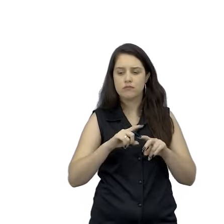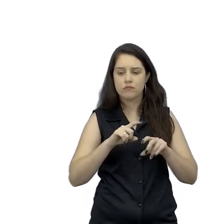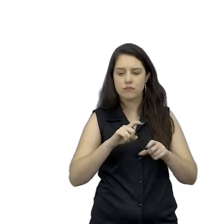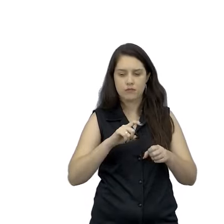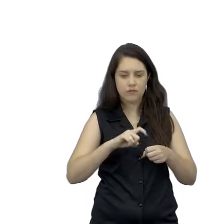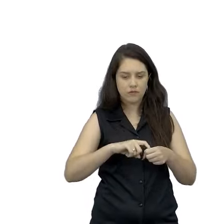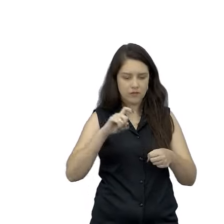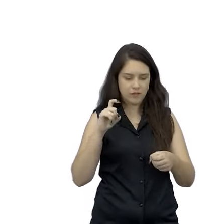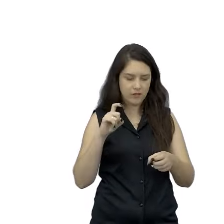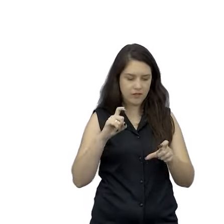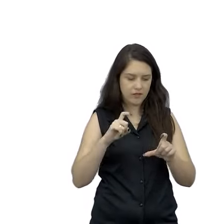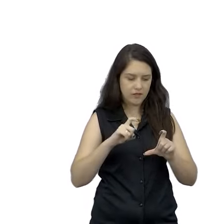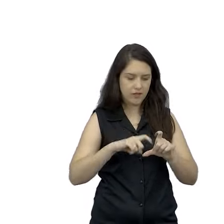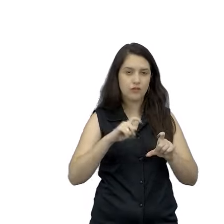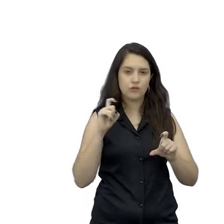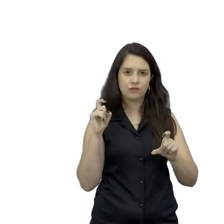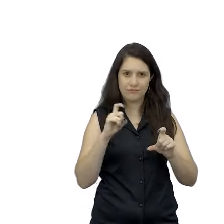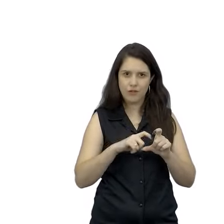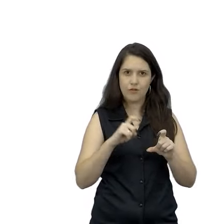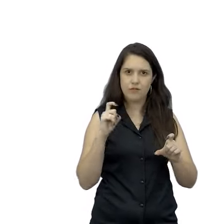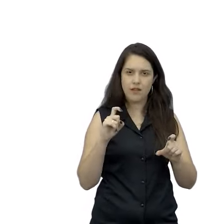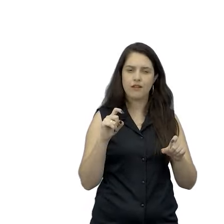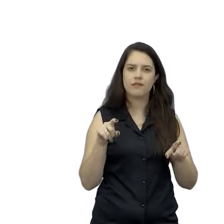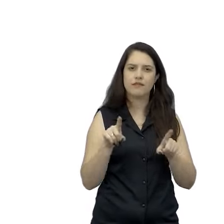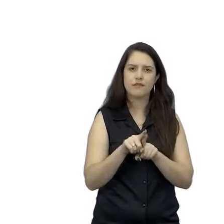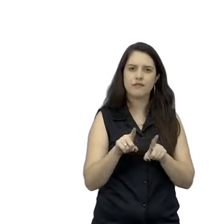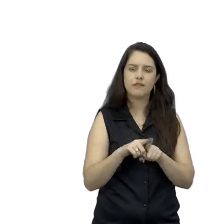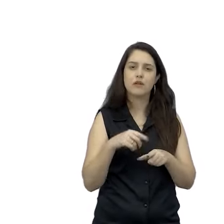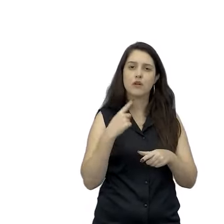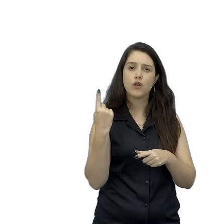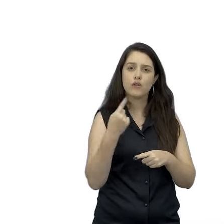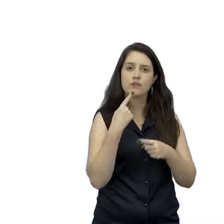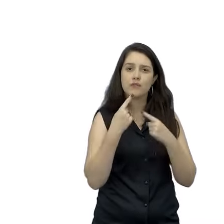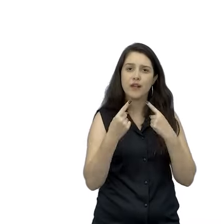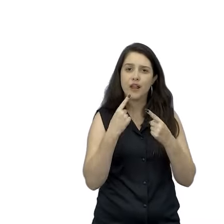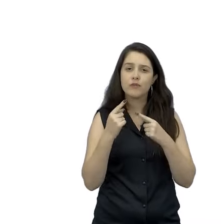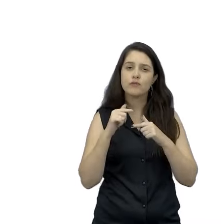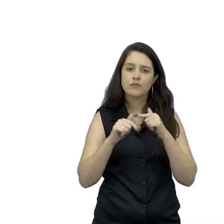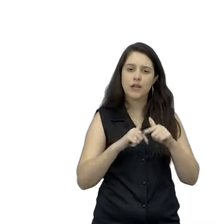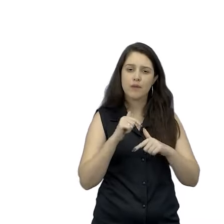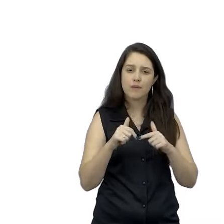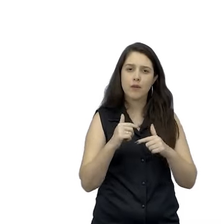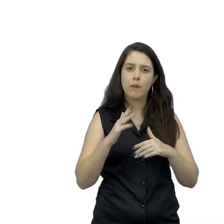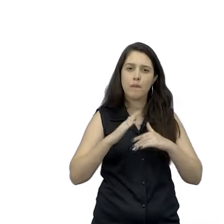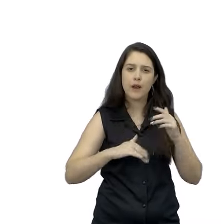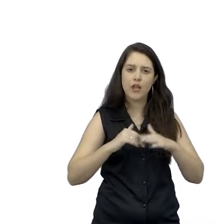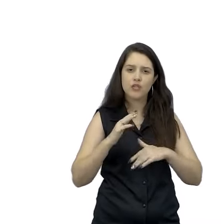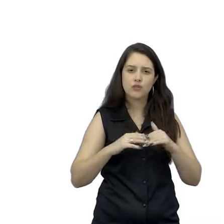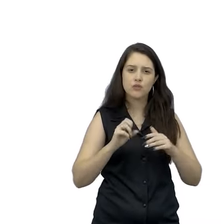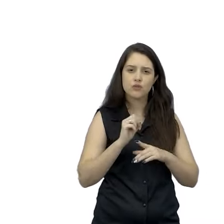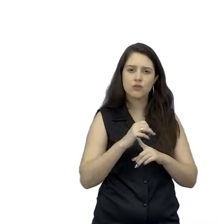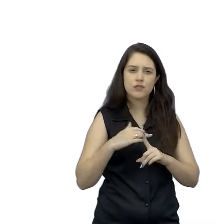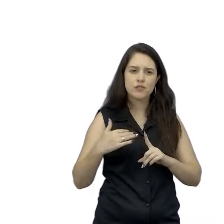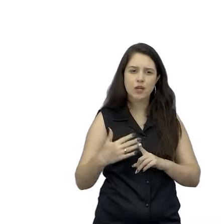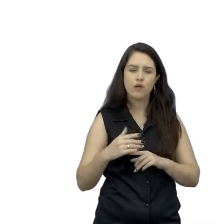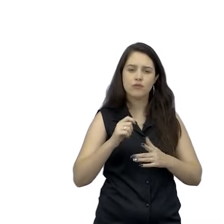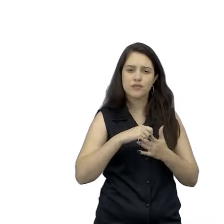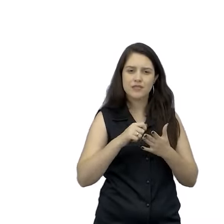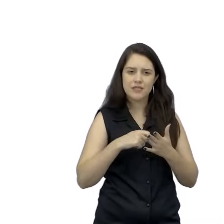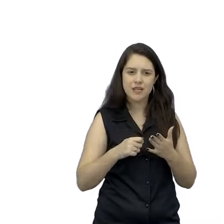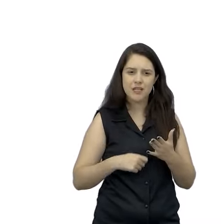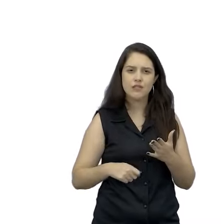uma pesquisa ali no meio, alguma coisa assim, né? Já que a gente está falando que vamos trabalhar com práticas sociais de leitura e escrita, então para eu